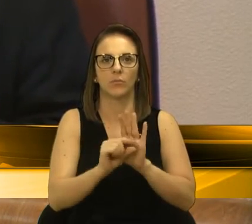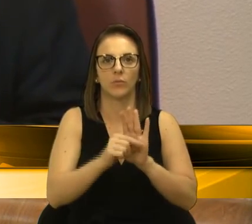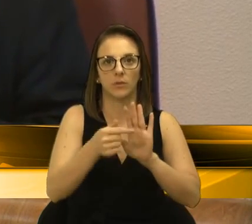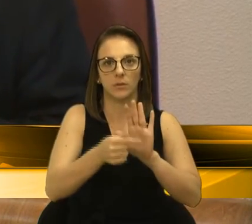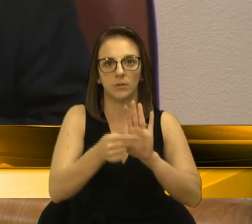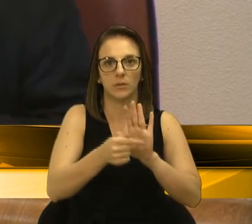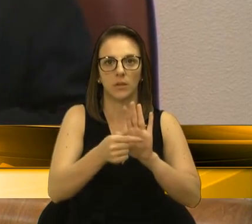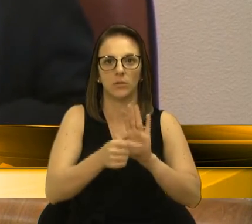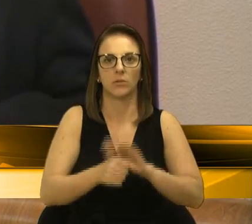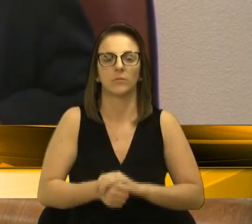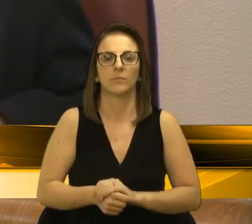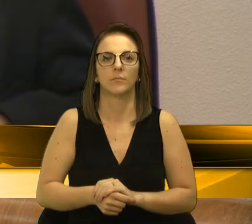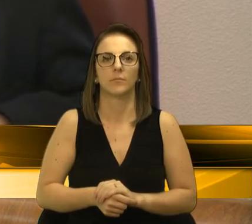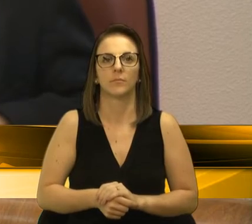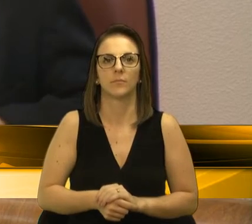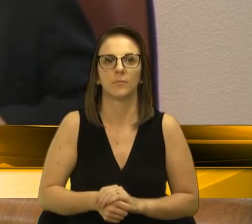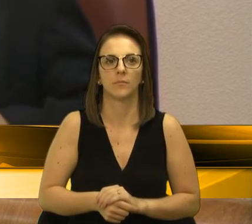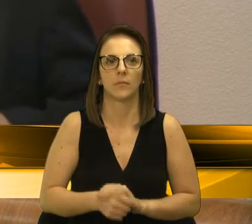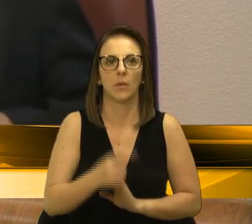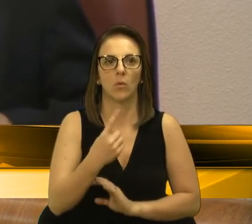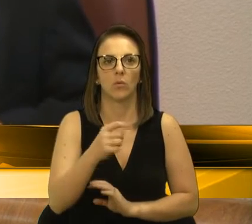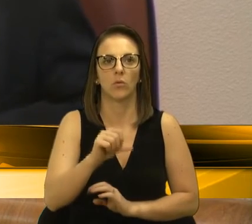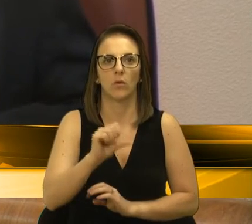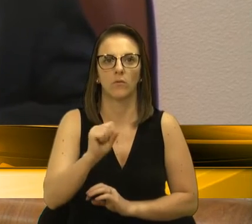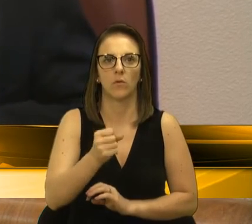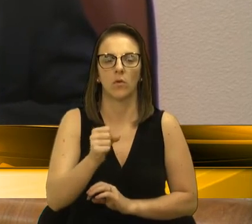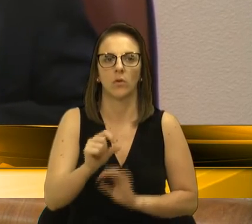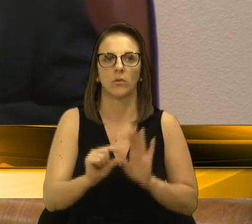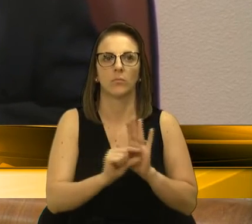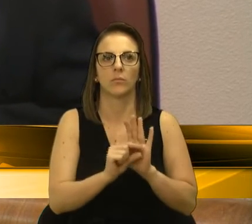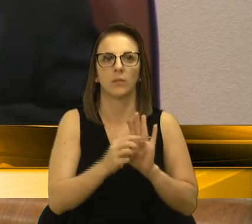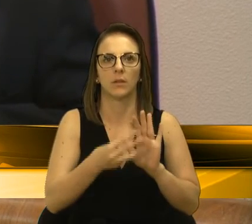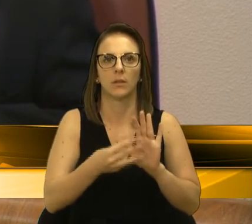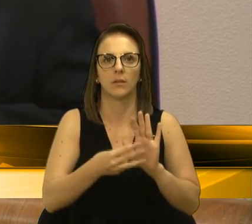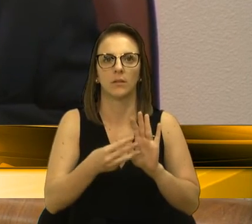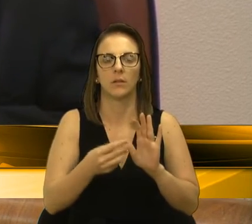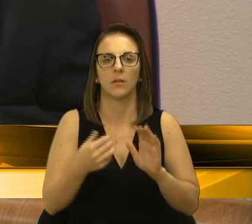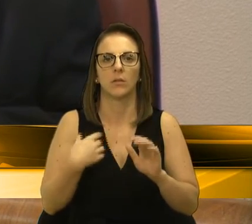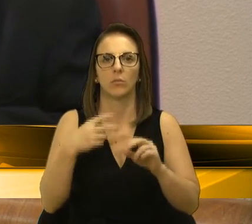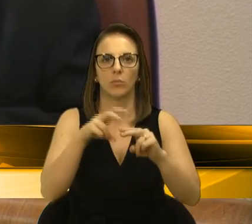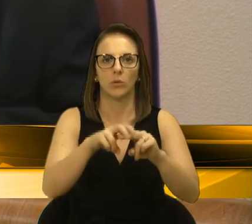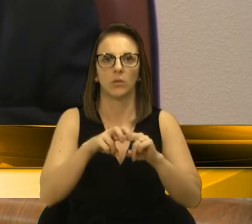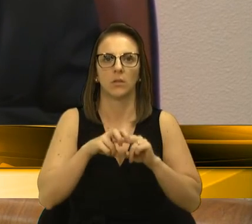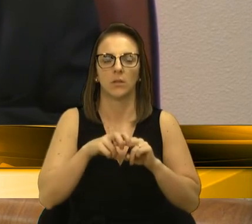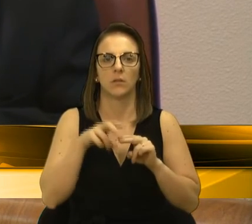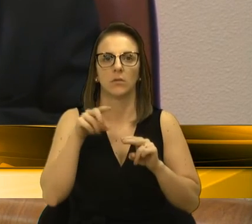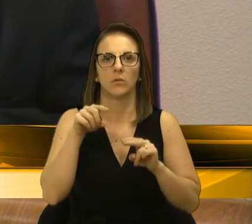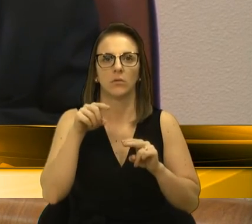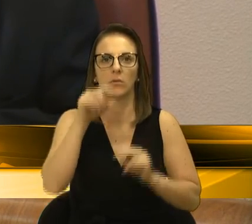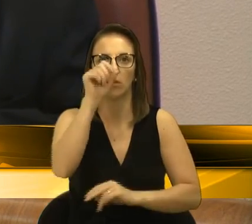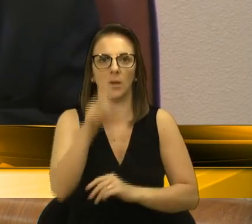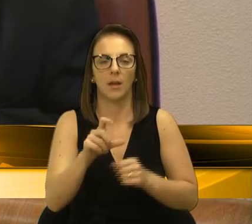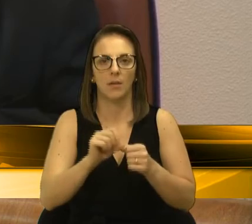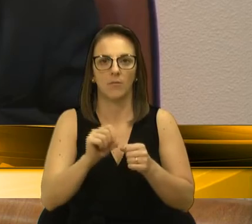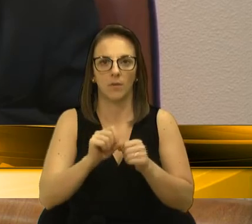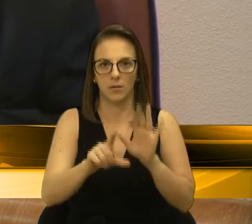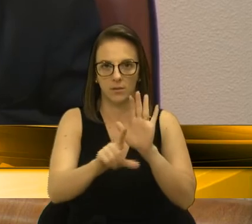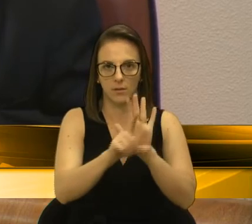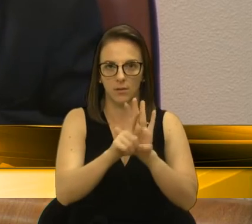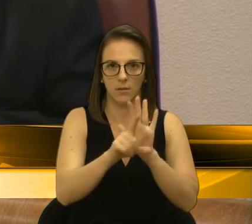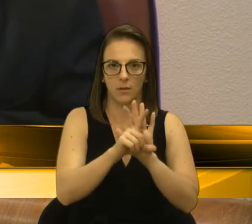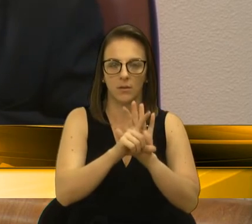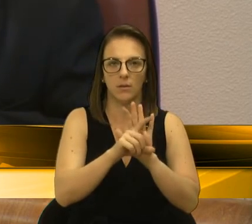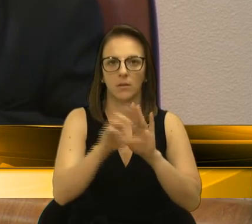e 198, inciso 3º. Dessa forma, o legislador constitucional